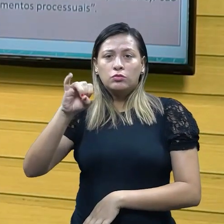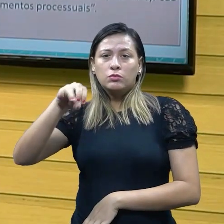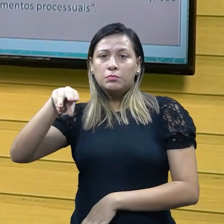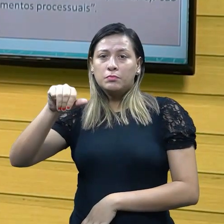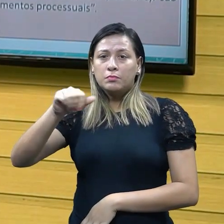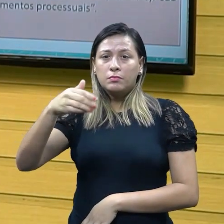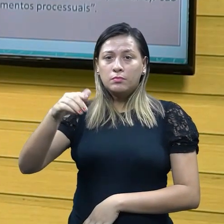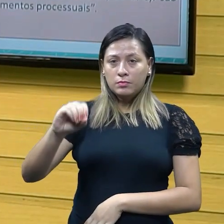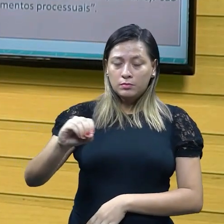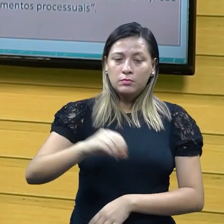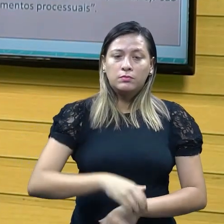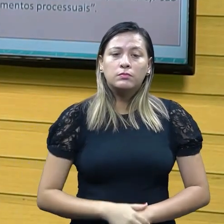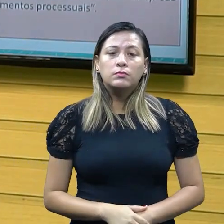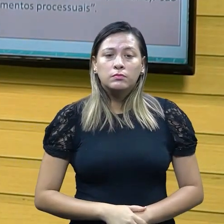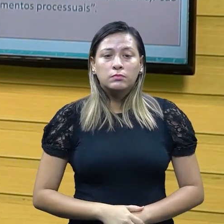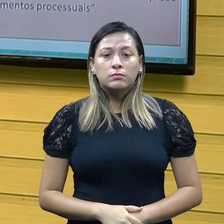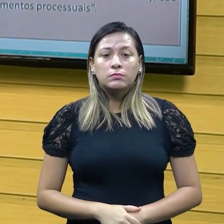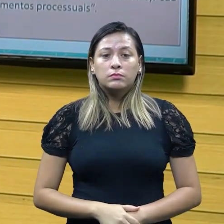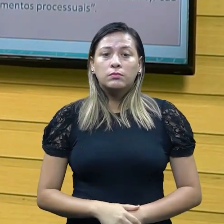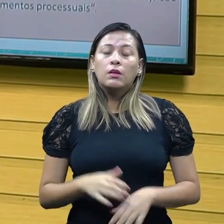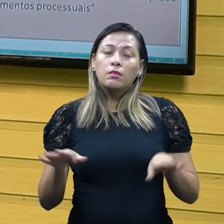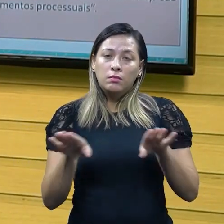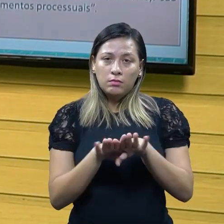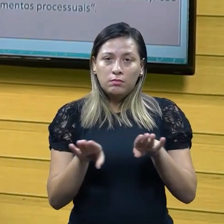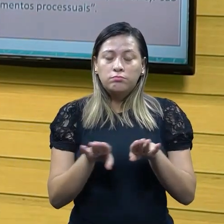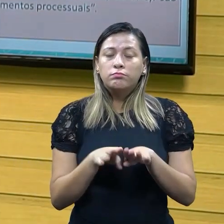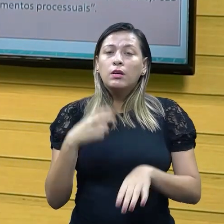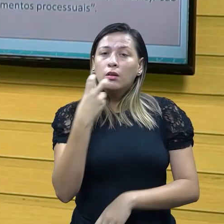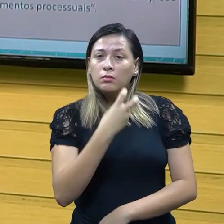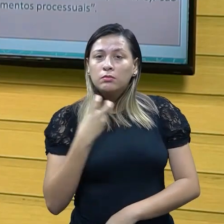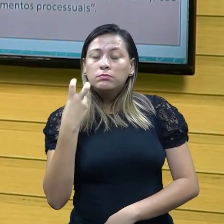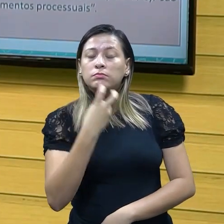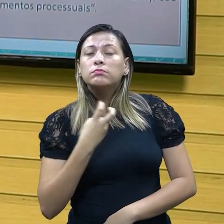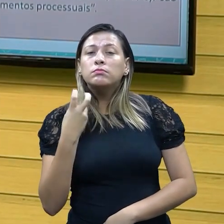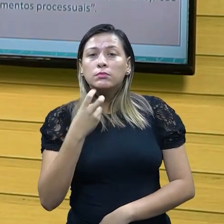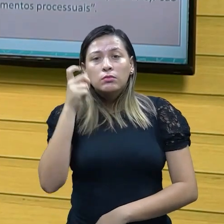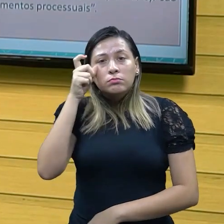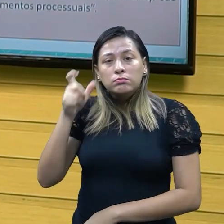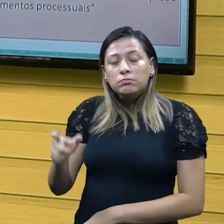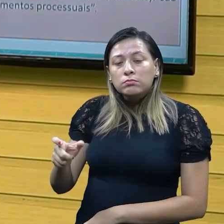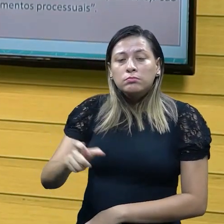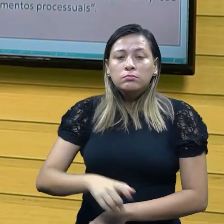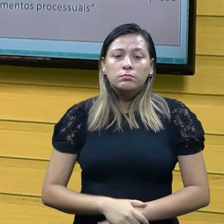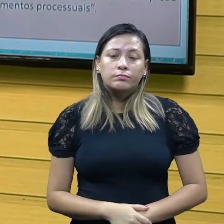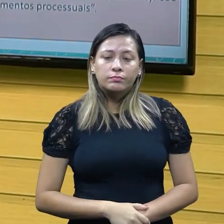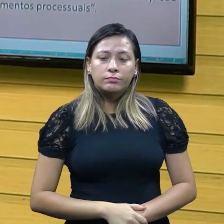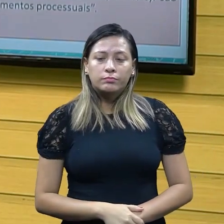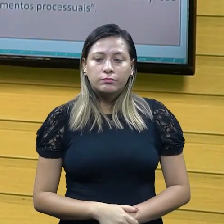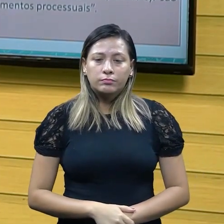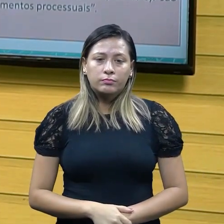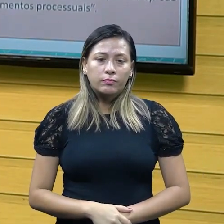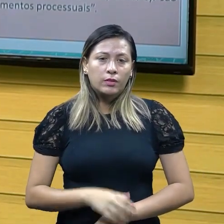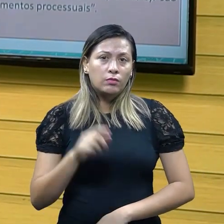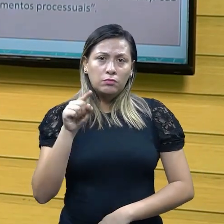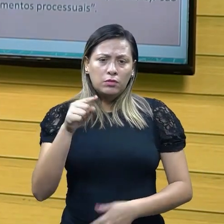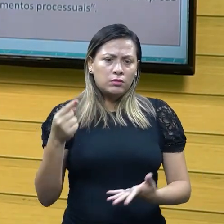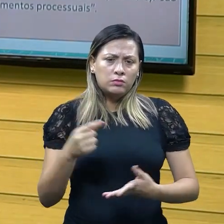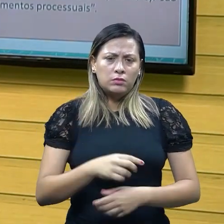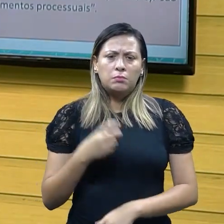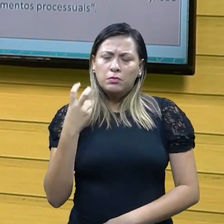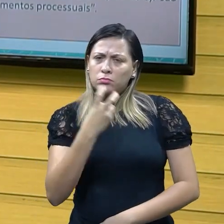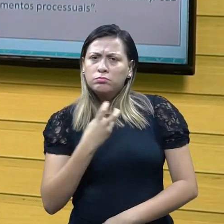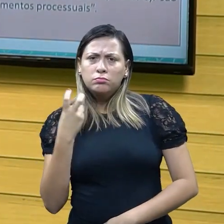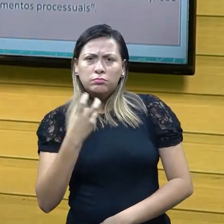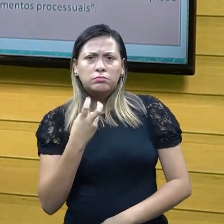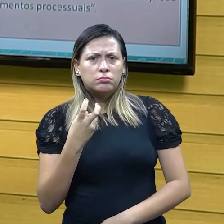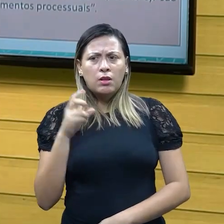algumas justiças que o princípio da oralidade, os atos serem oral, é interessante. Por exemplo, você pode fazer uma contestação e